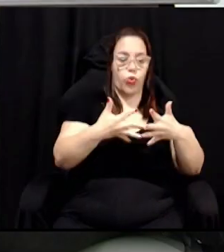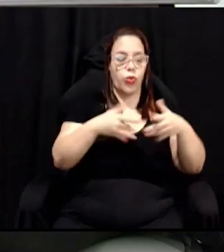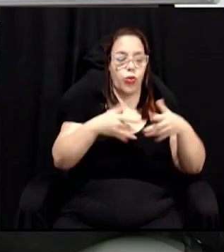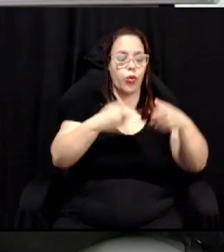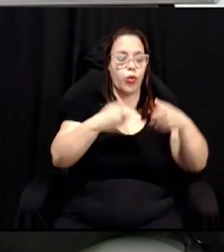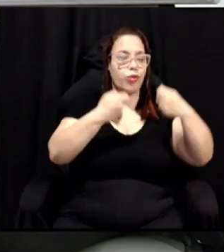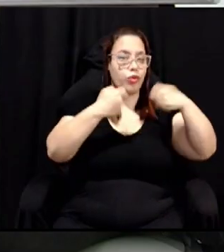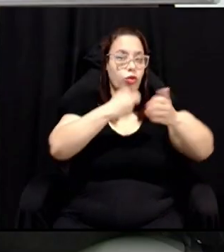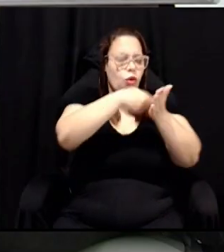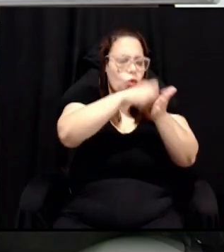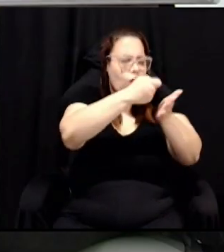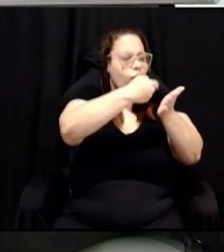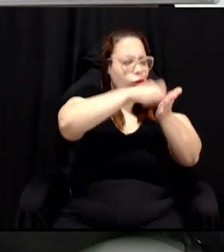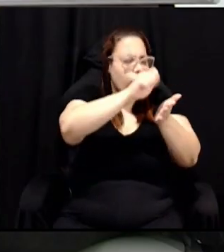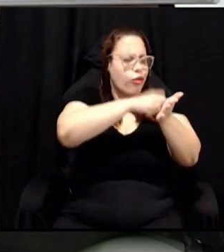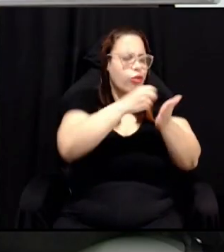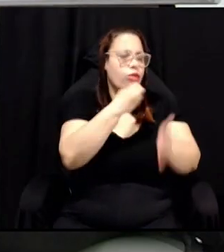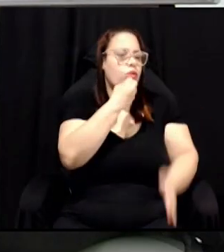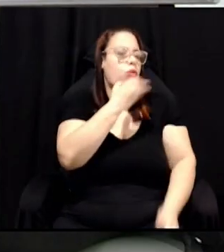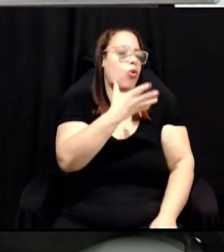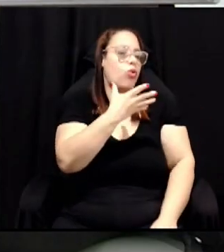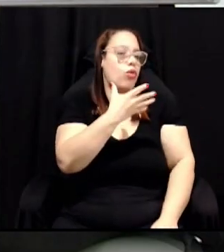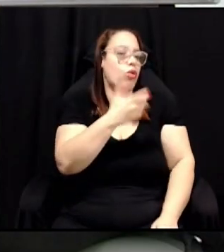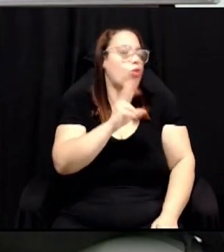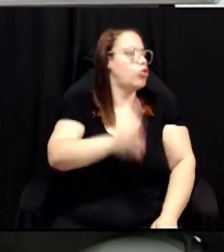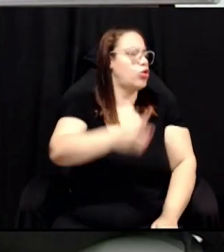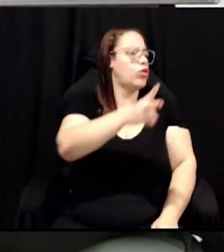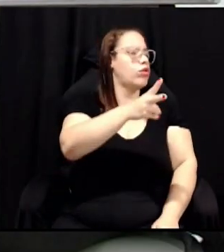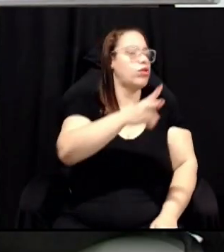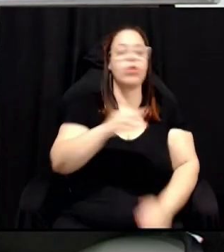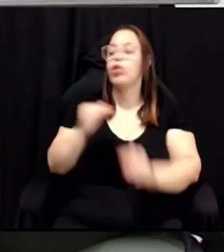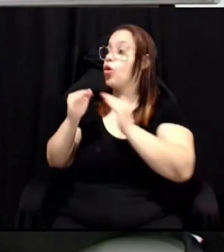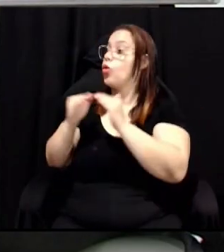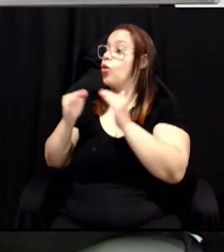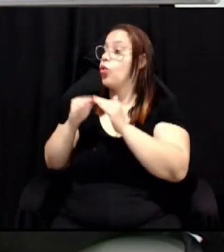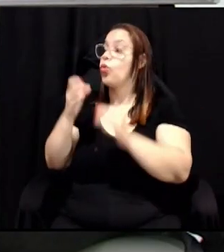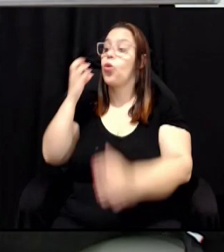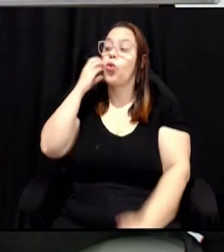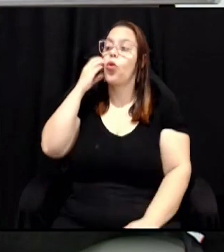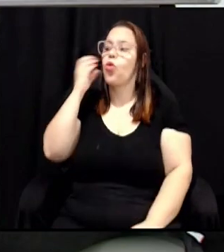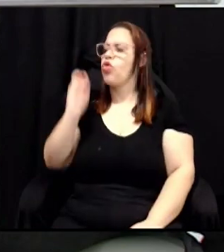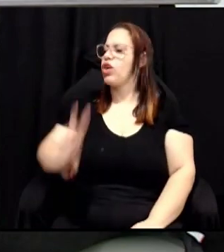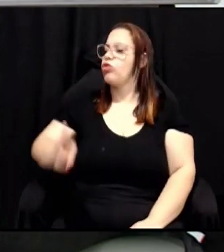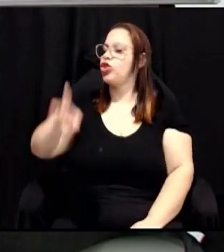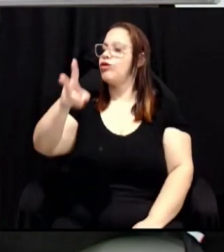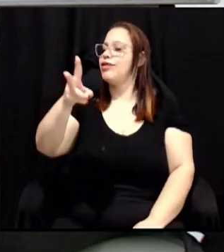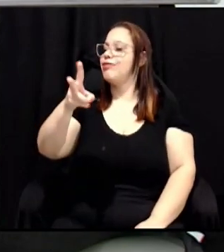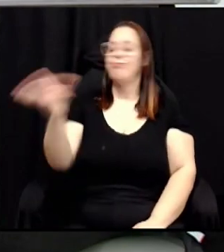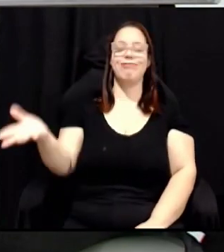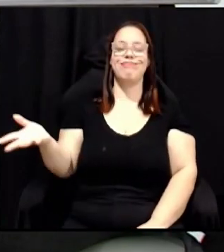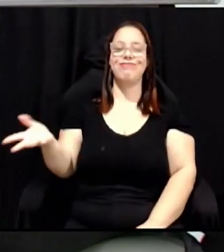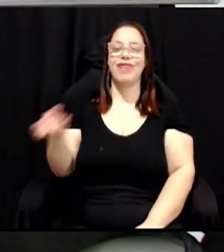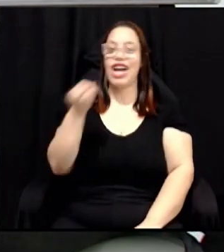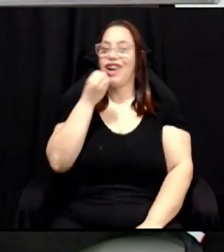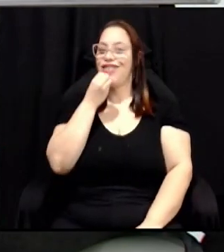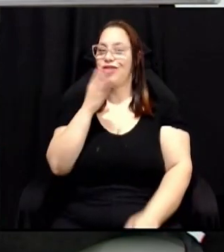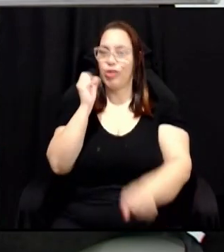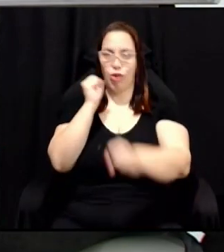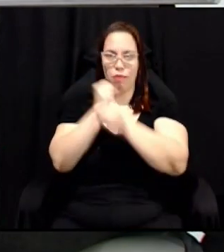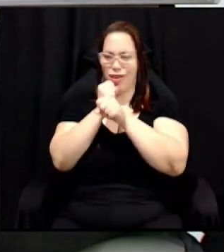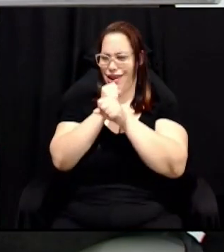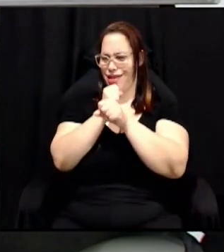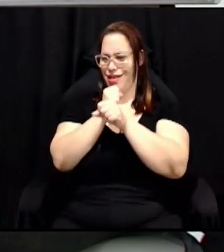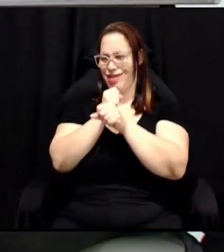até ficar bom, ou quando ficar bom, continua? Com certeza, André. Quando ficar bom, você continua. Ficar bom não é a parada de, olha, chega, já posso dar